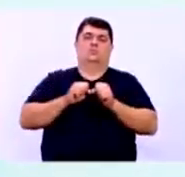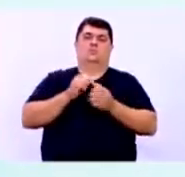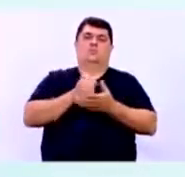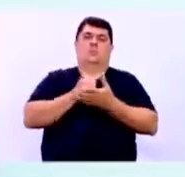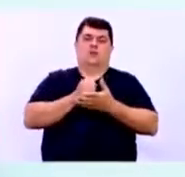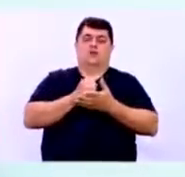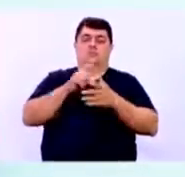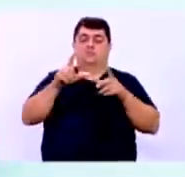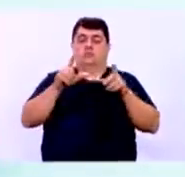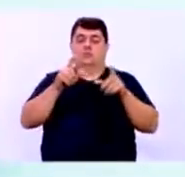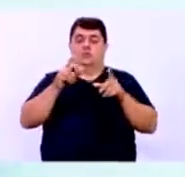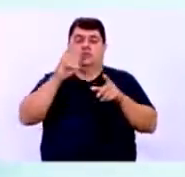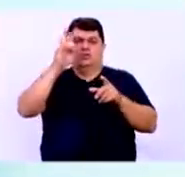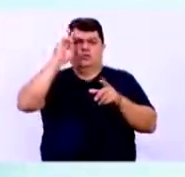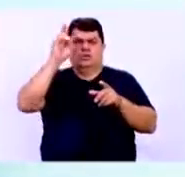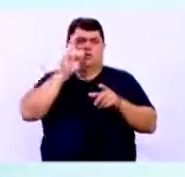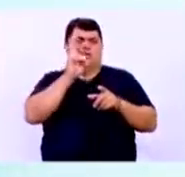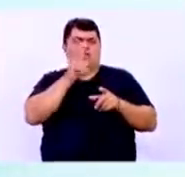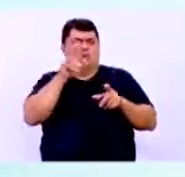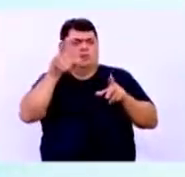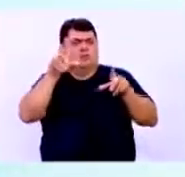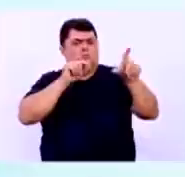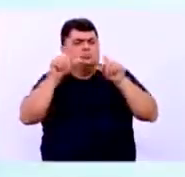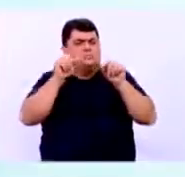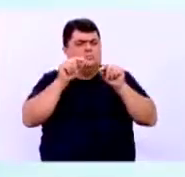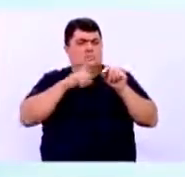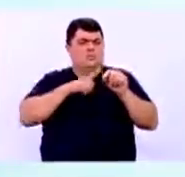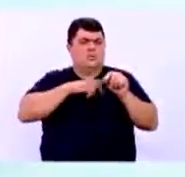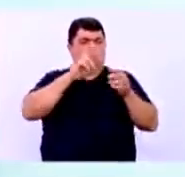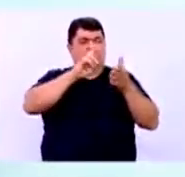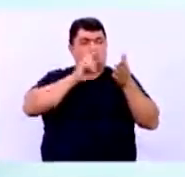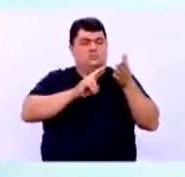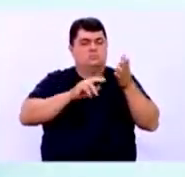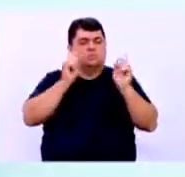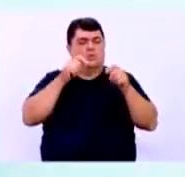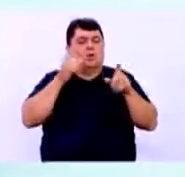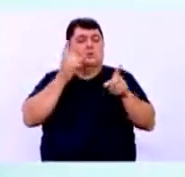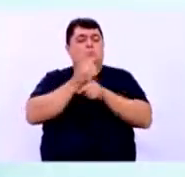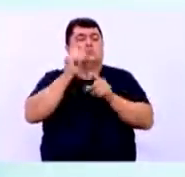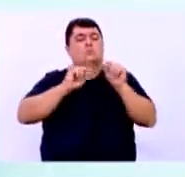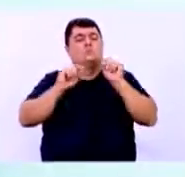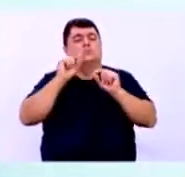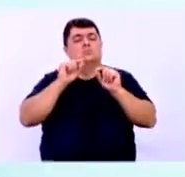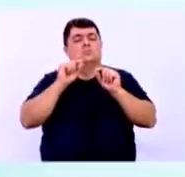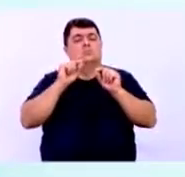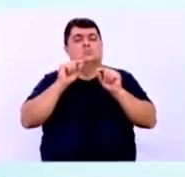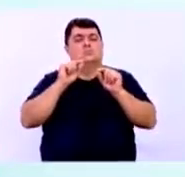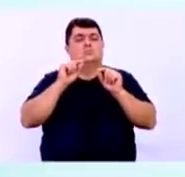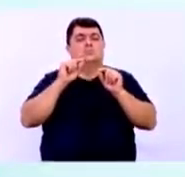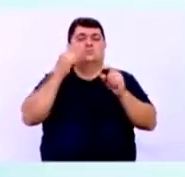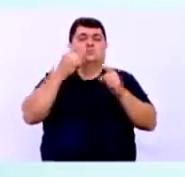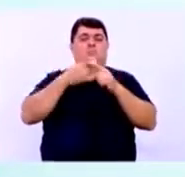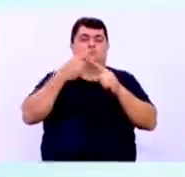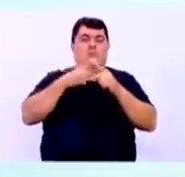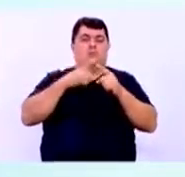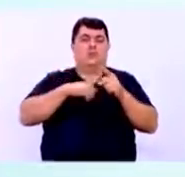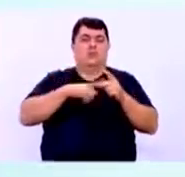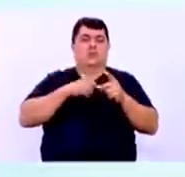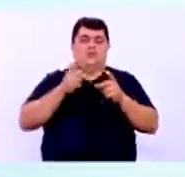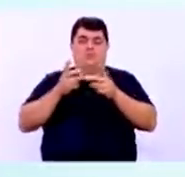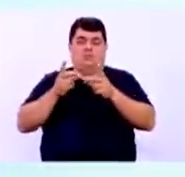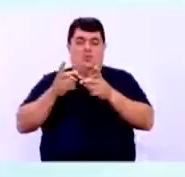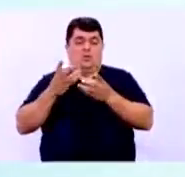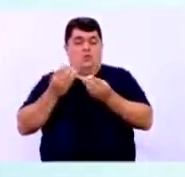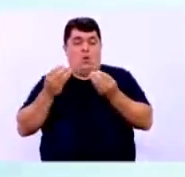na tomada de decisão. Através do relatório, podemos identificar o quê? Que está saindo muito de um